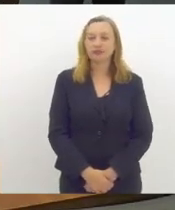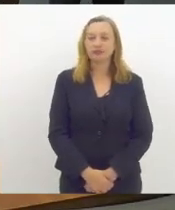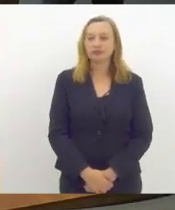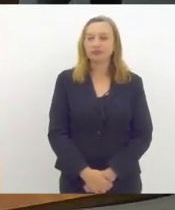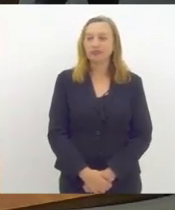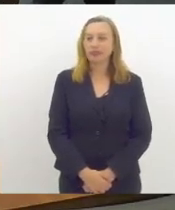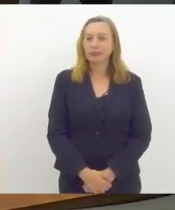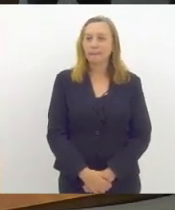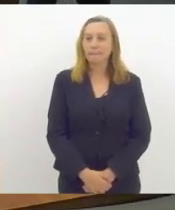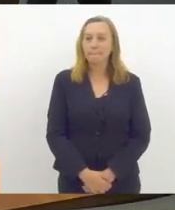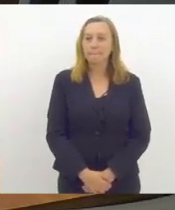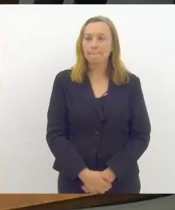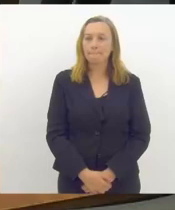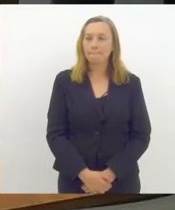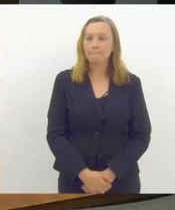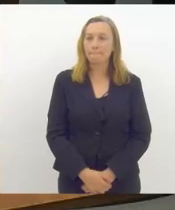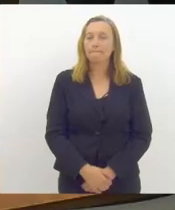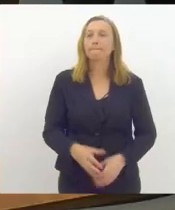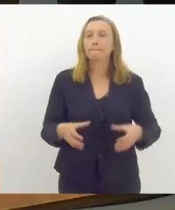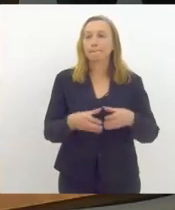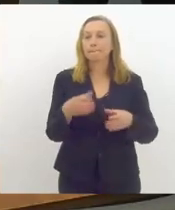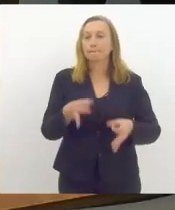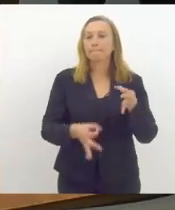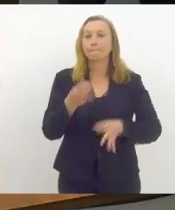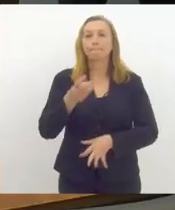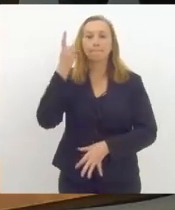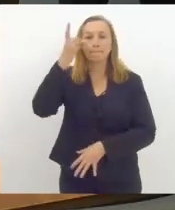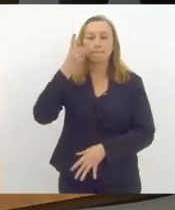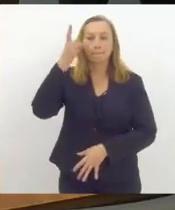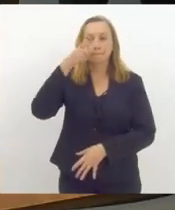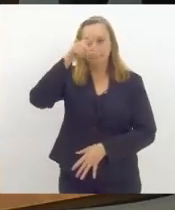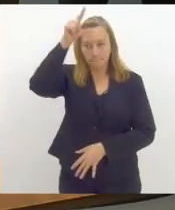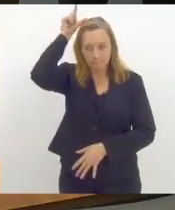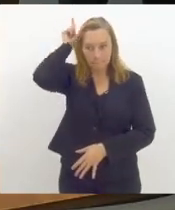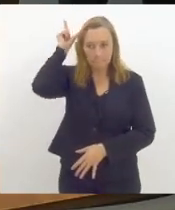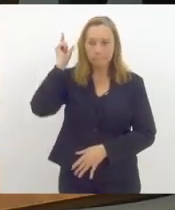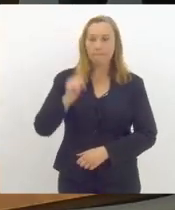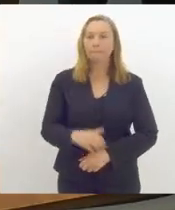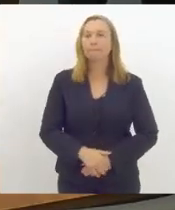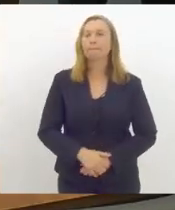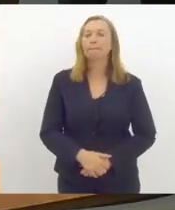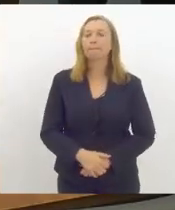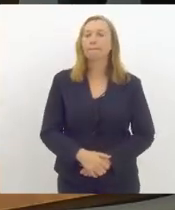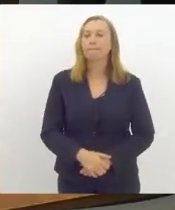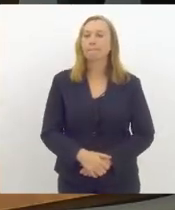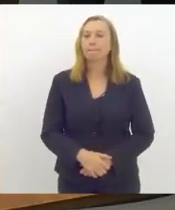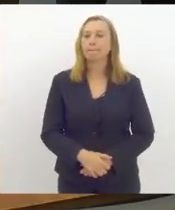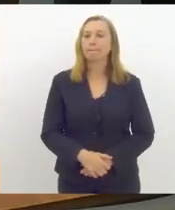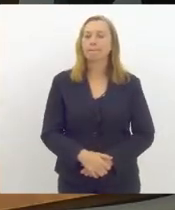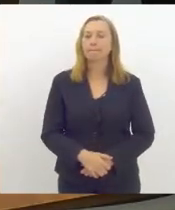a prime te parecer pela comissão de concessão Justiça Deputado Luiz Paulo